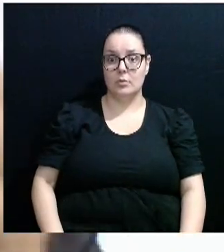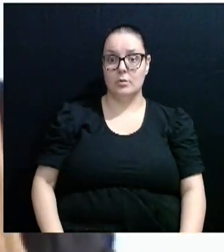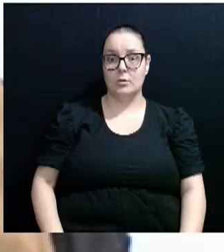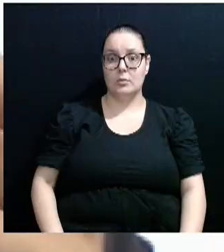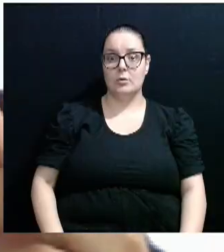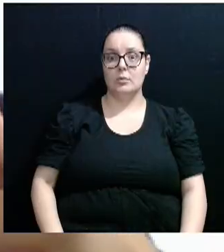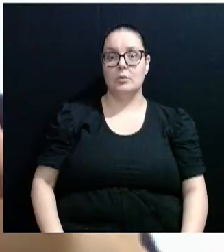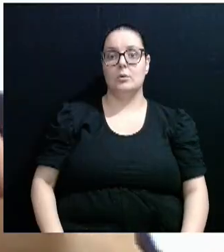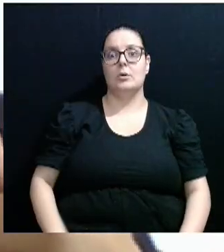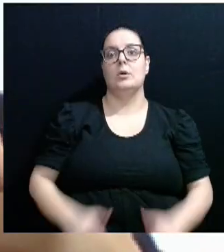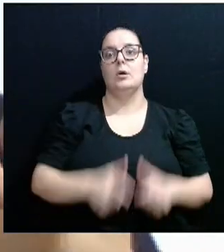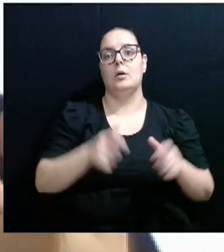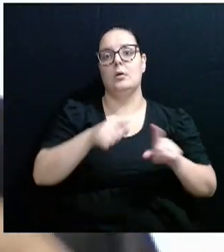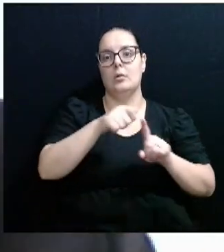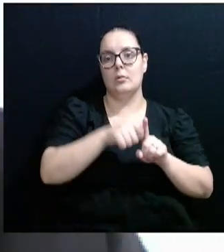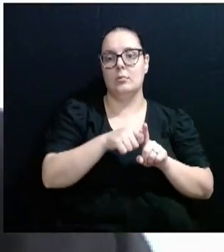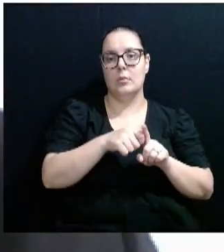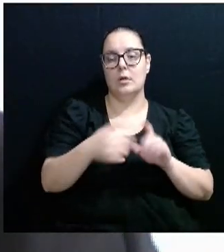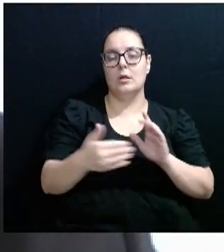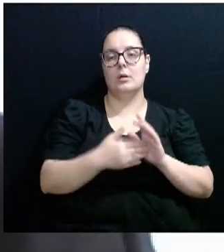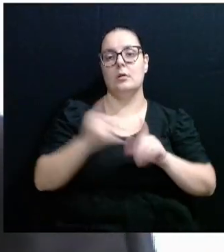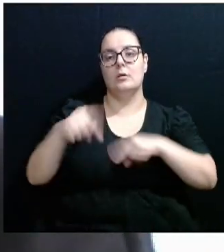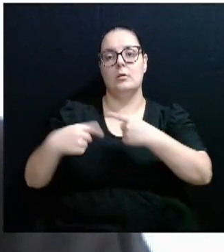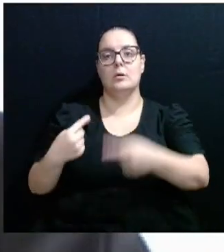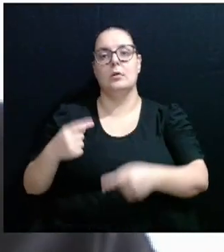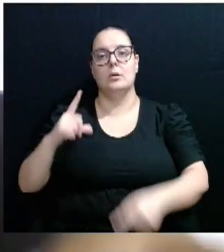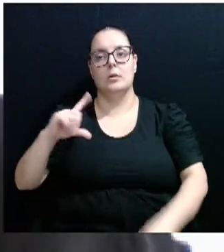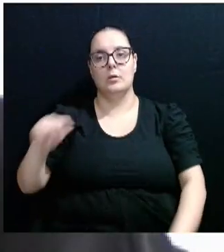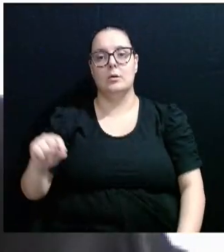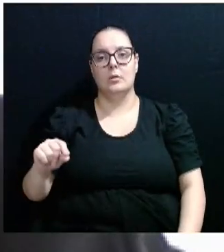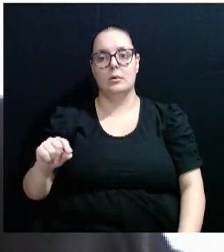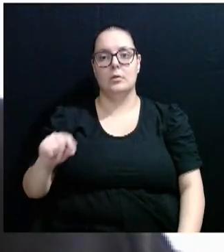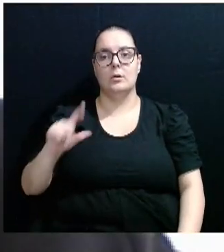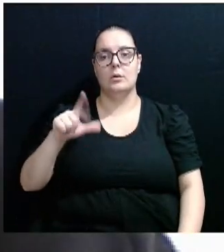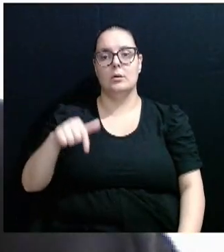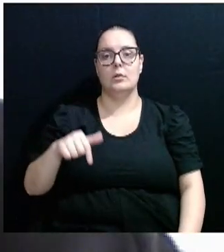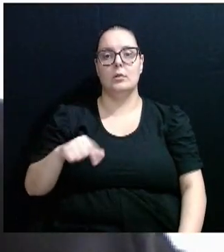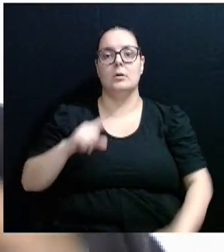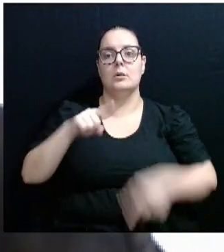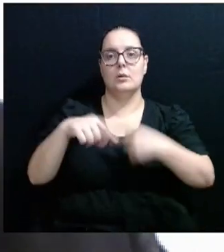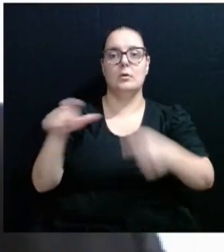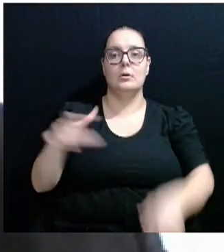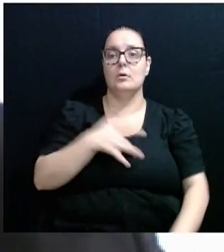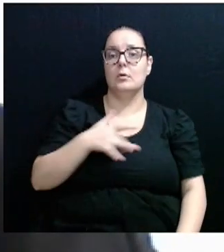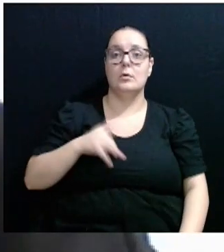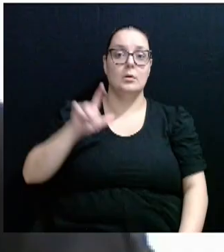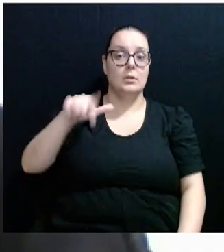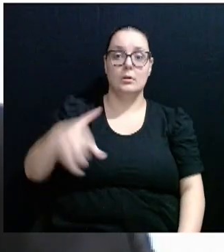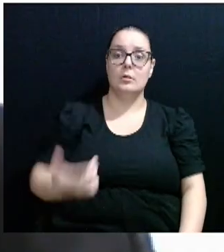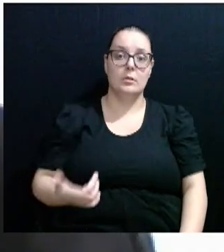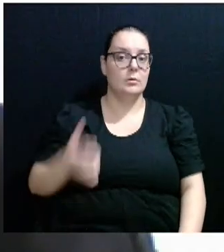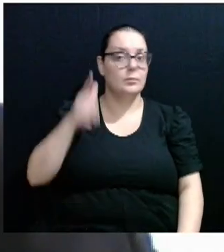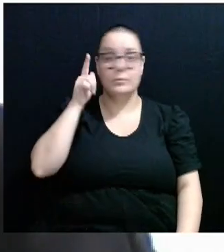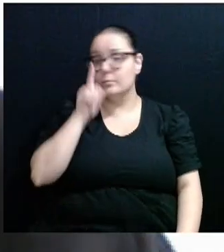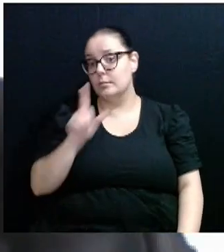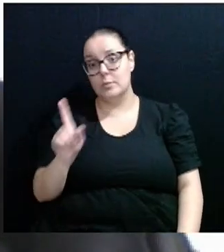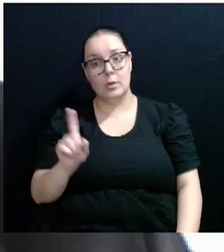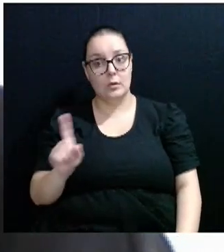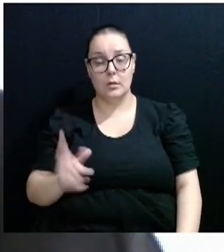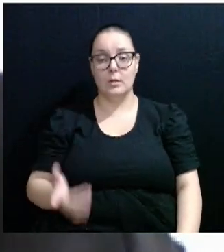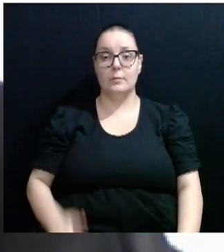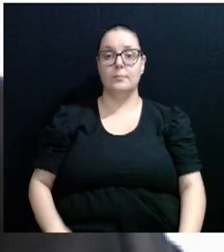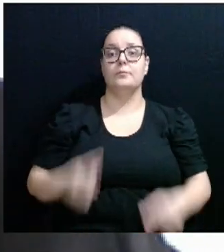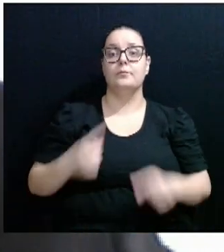mensalidade até a pessoa sair e essa pessoa tenta entrar em outro plano de saúde depois e não consegue. Porque,